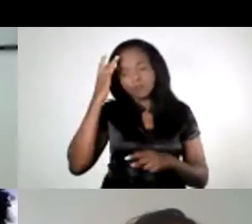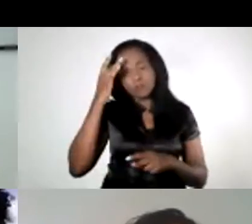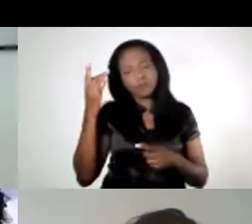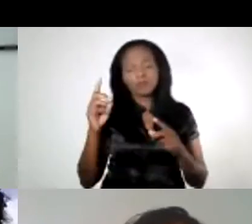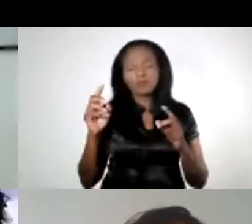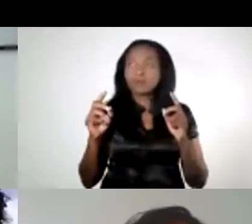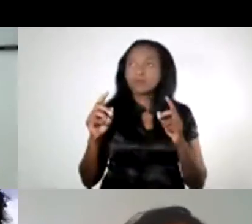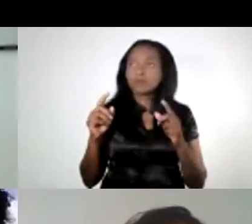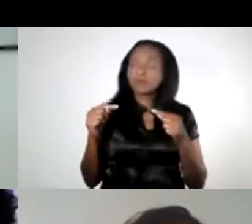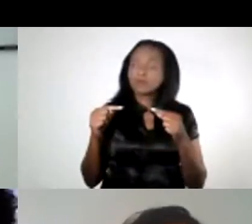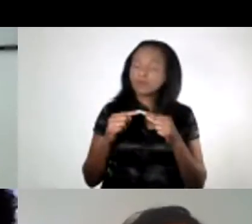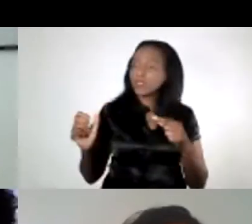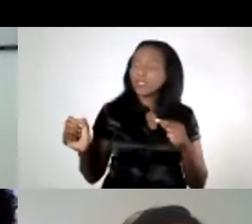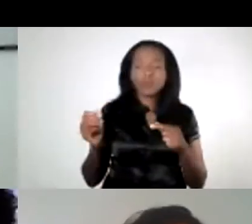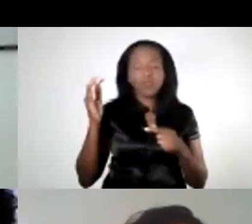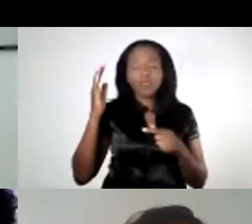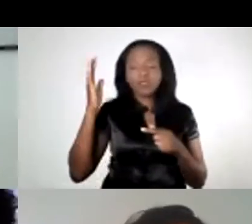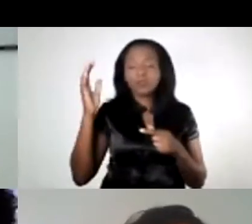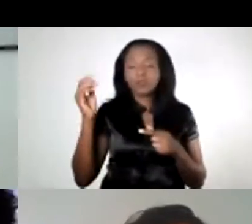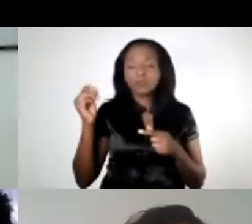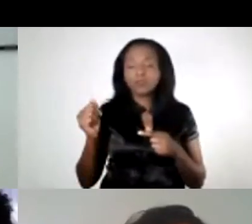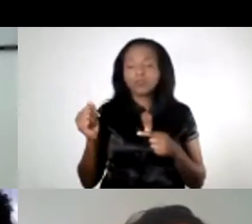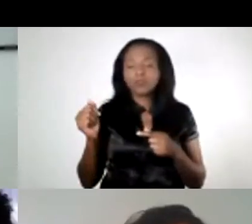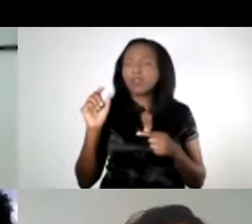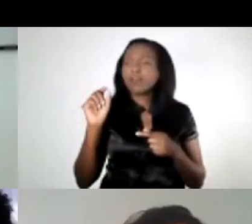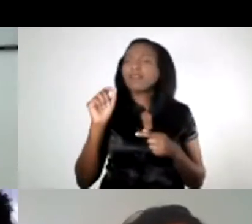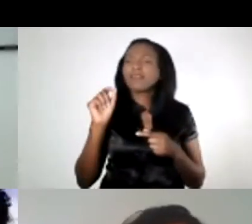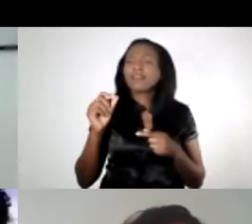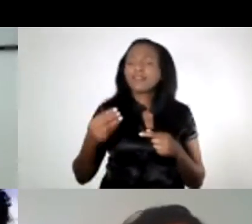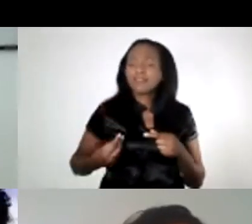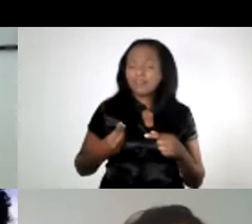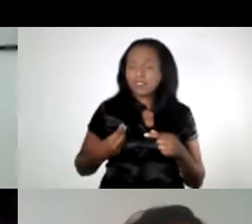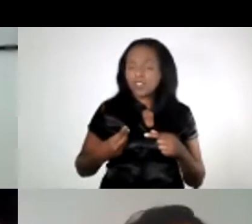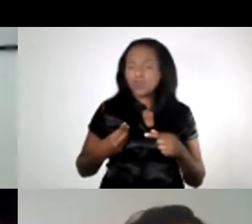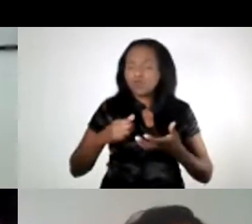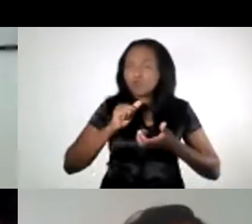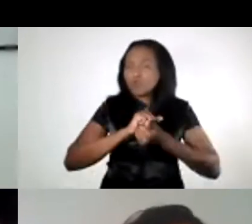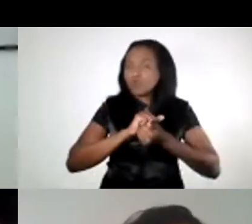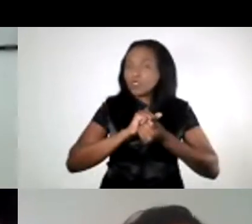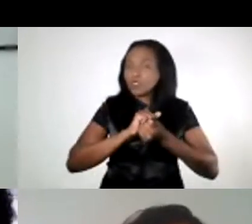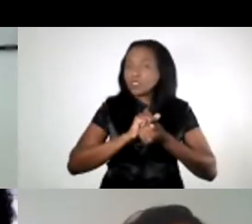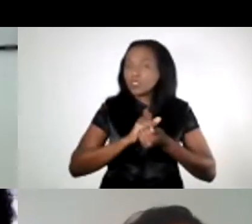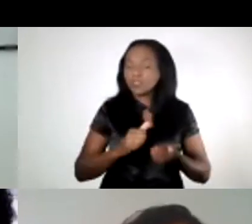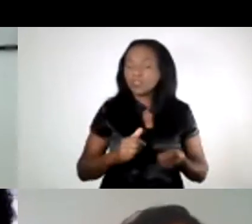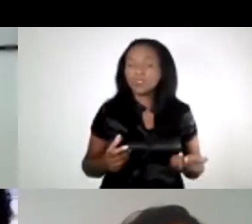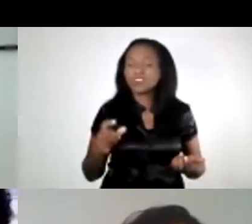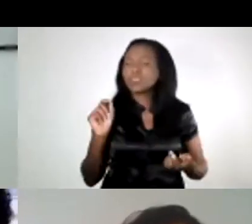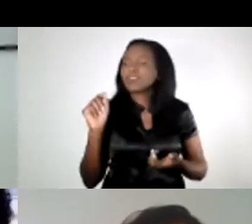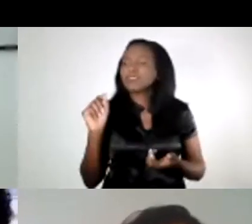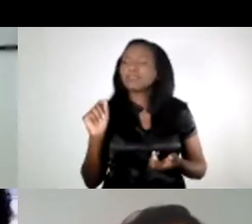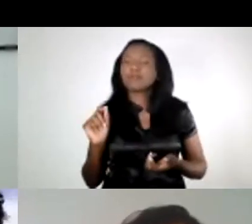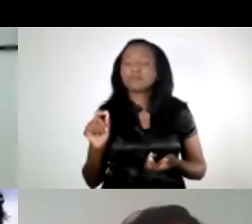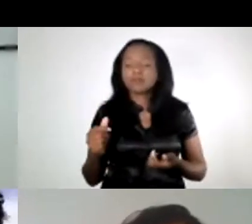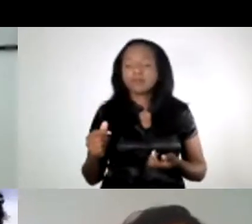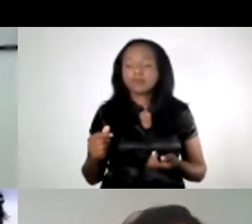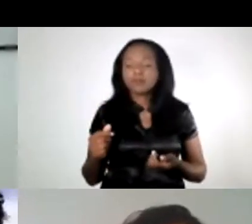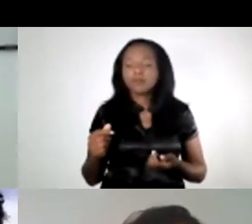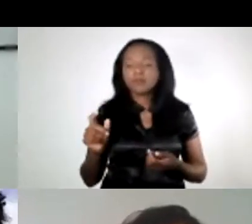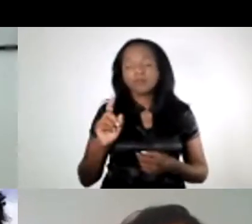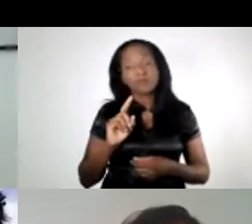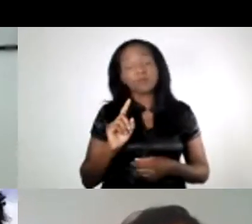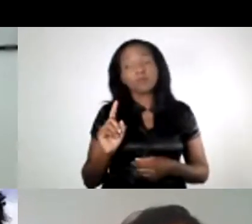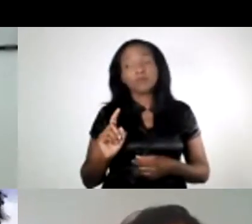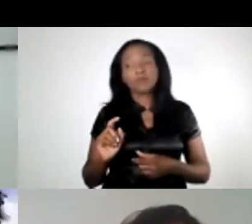do valor, né? Então, quem é que está vivendo com qualidade de vida, né? Quem é que, né? Não